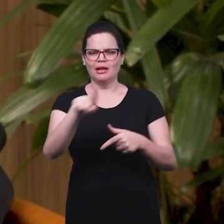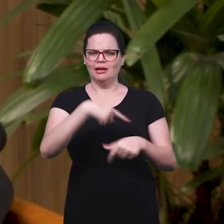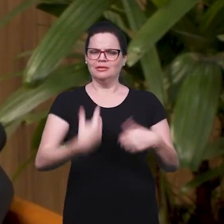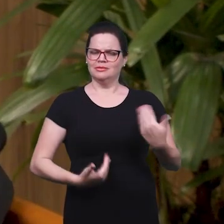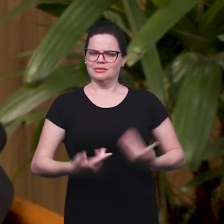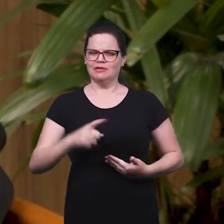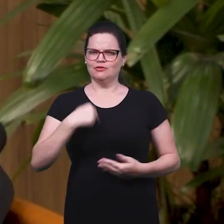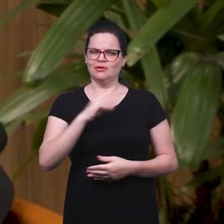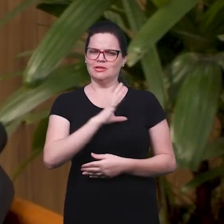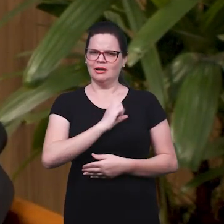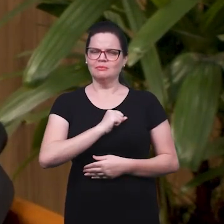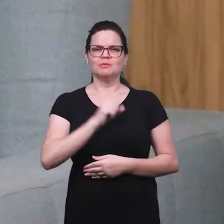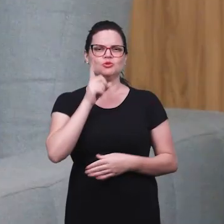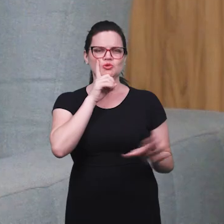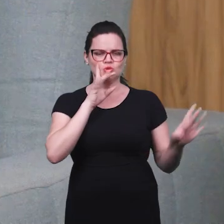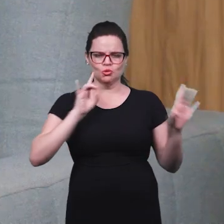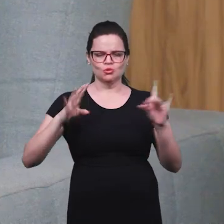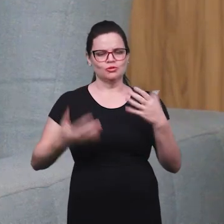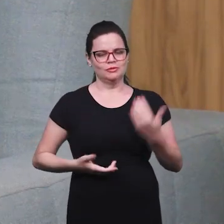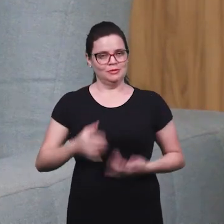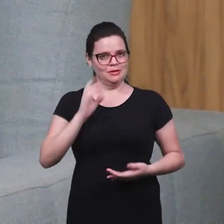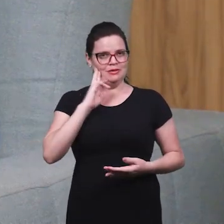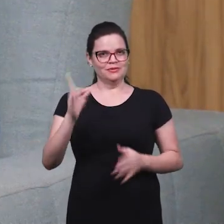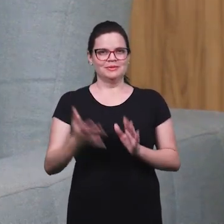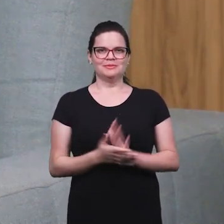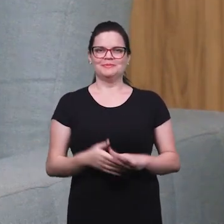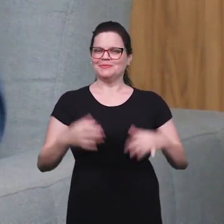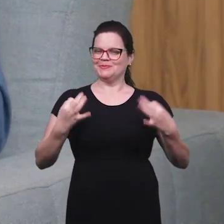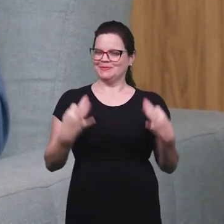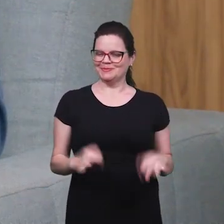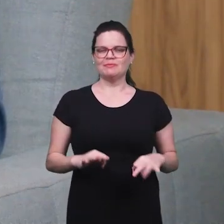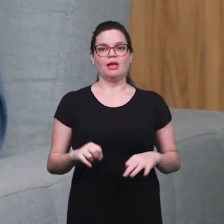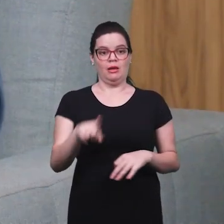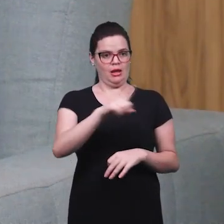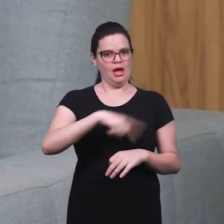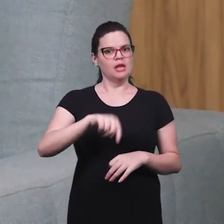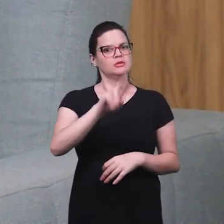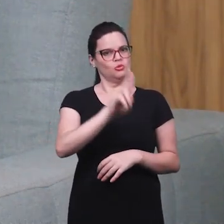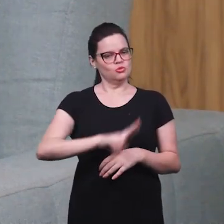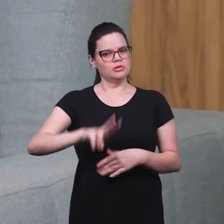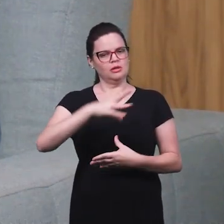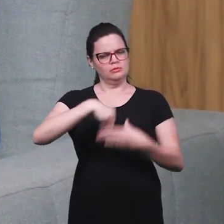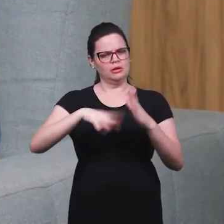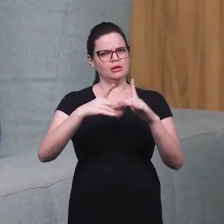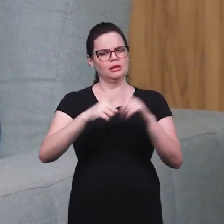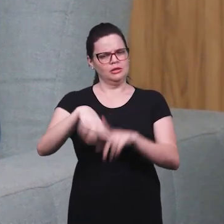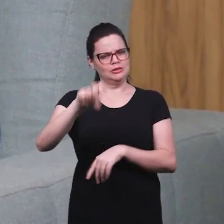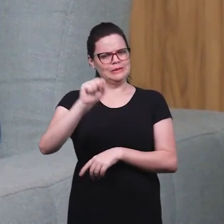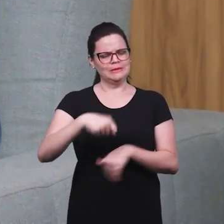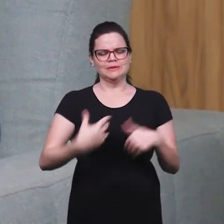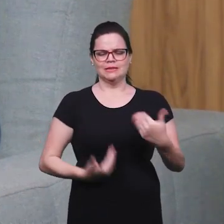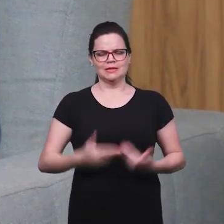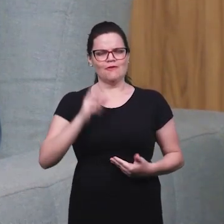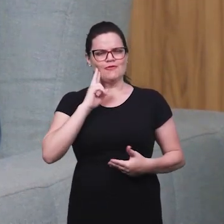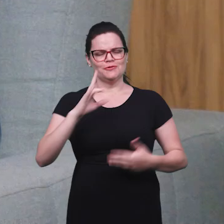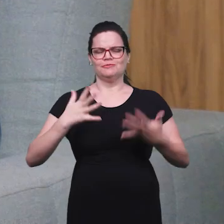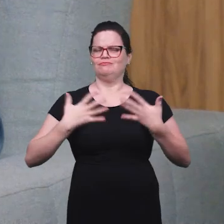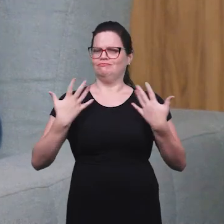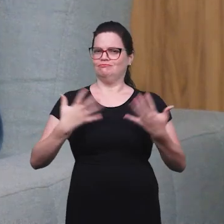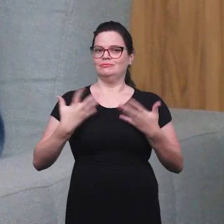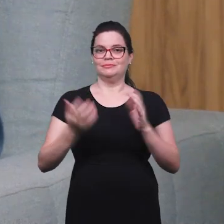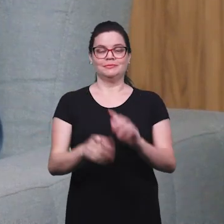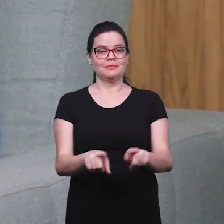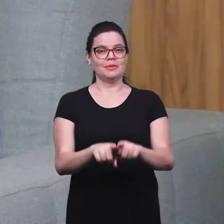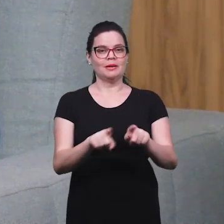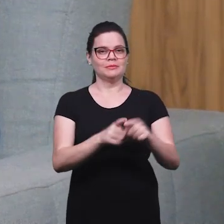ao Senhor a cada dia. Isso mesmo, têm sido úteis na obra e estão servindo ao Senhor com alegria.